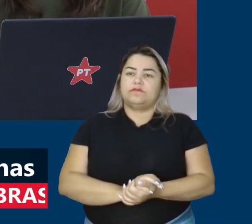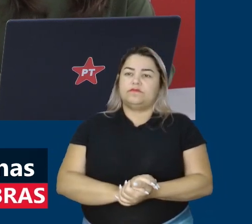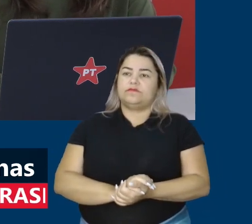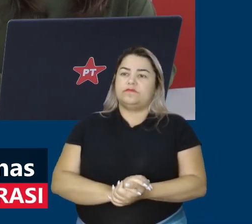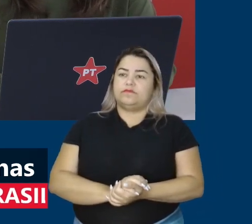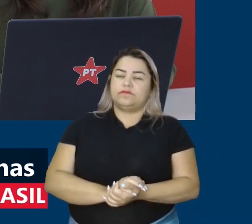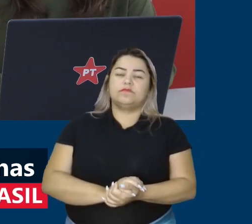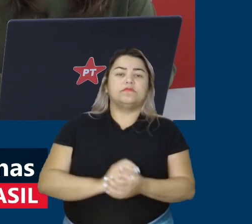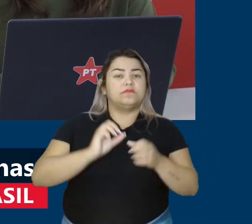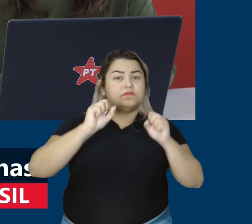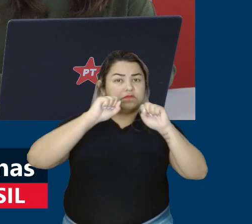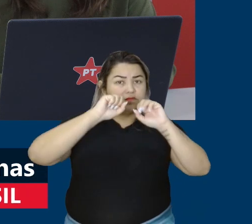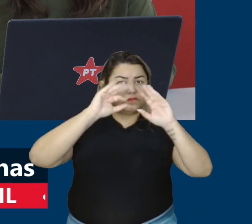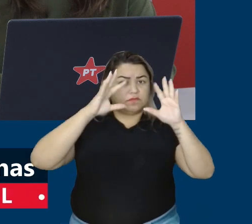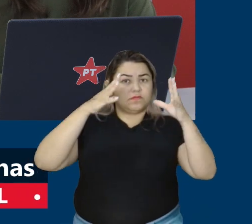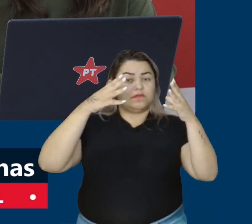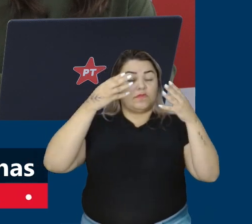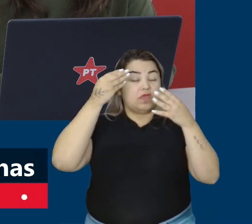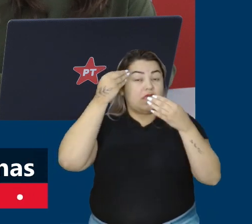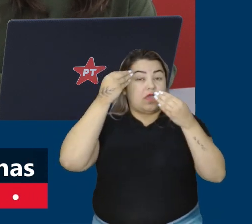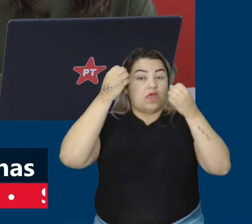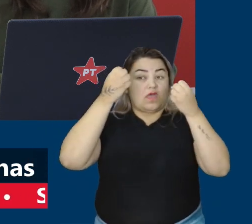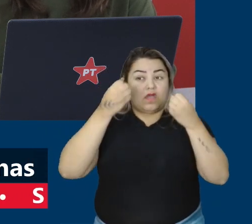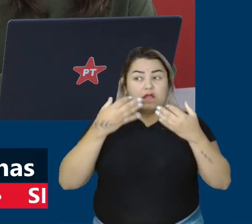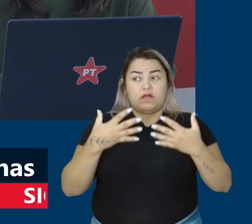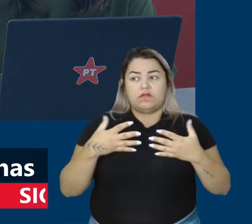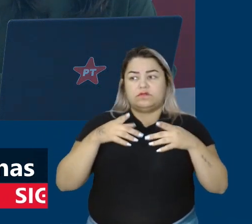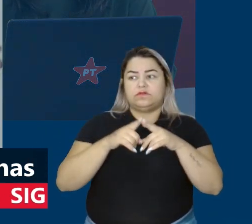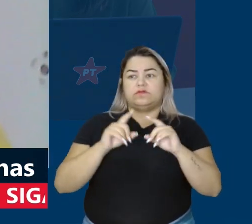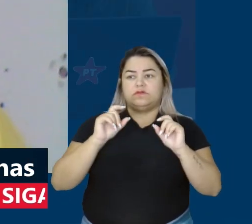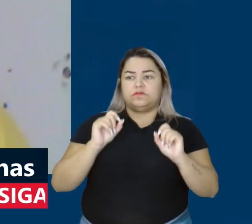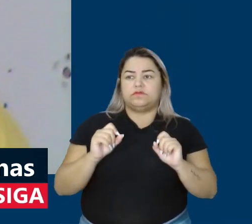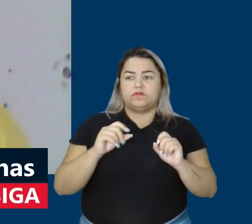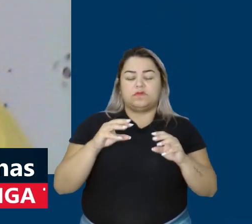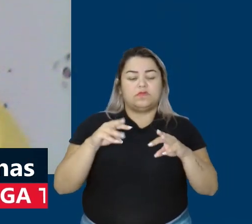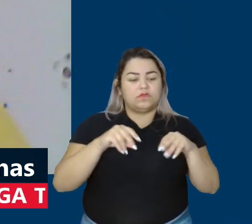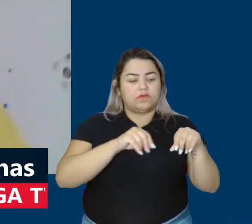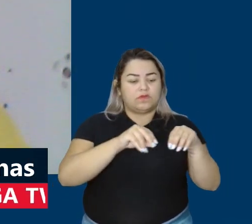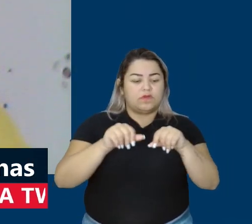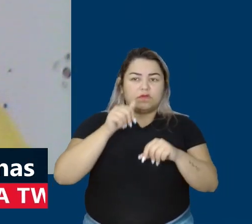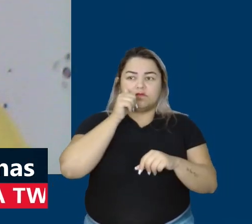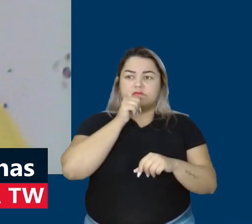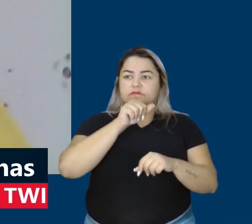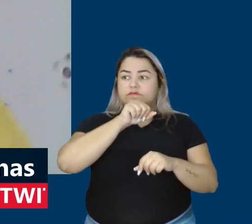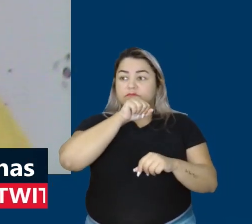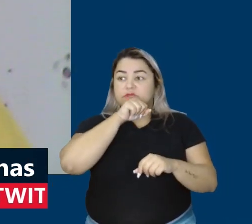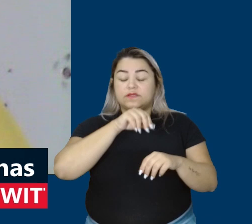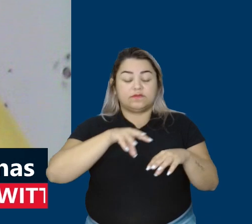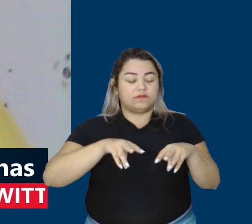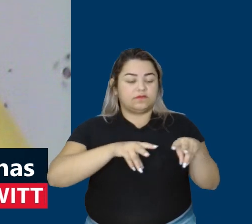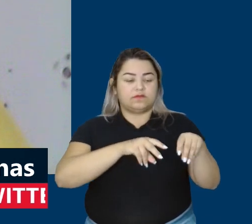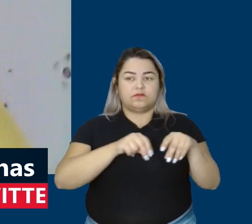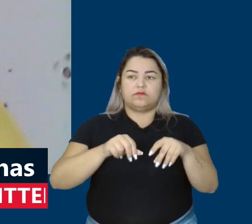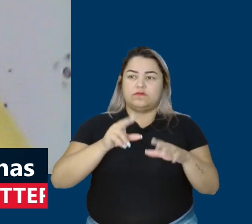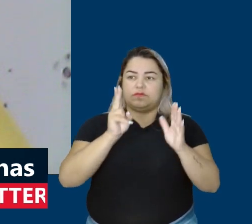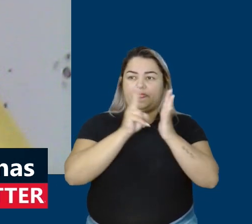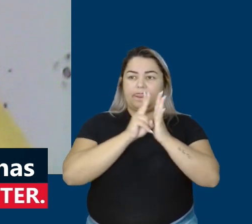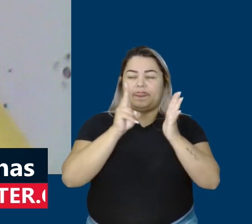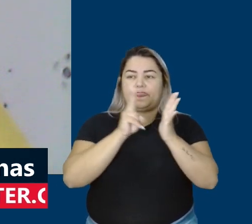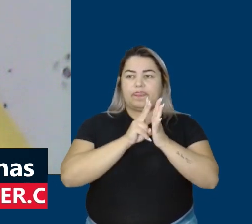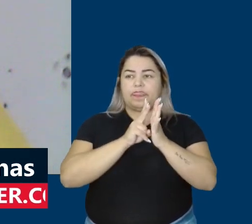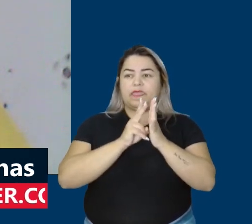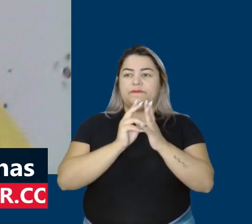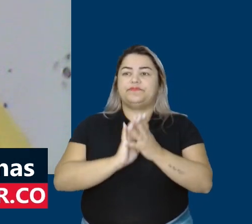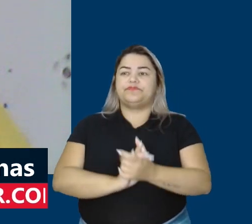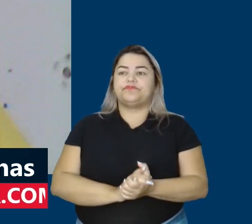tem que estar claro que os indígenas se misturam, né, com a Mãe Terra. Os indígenas que